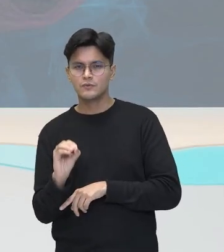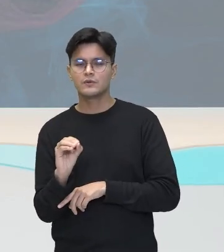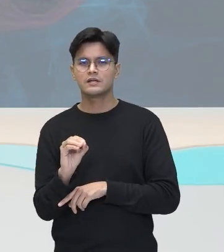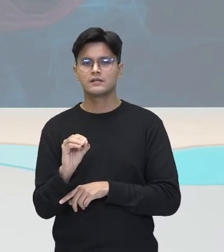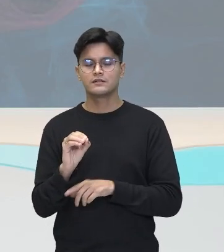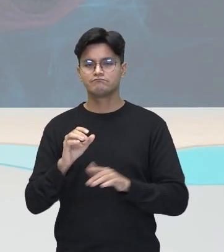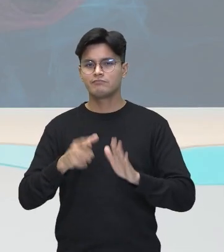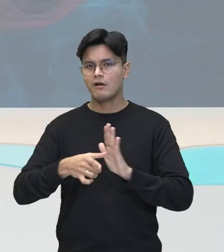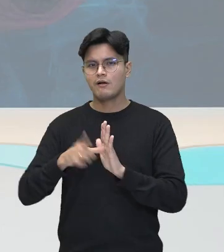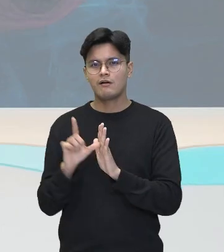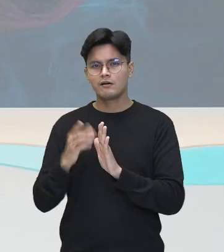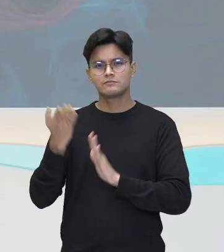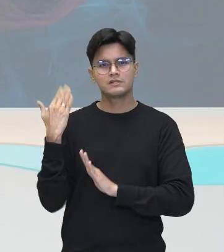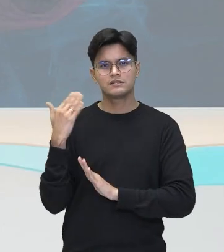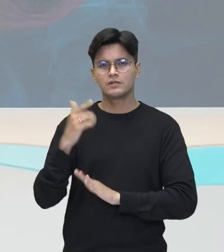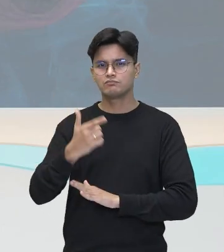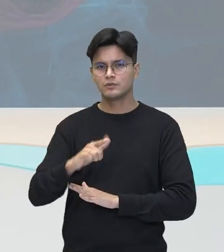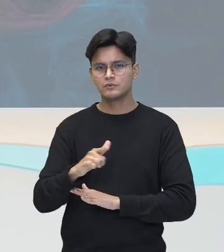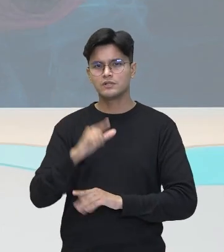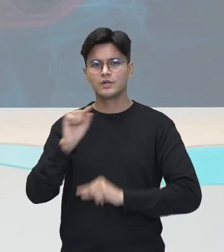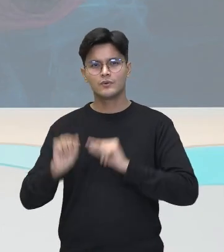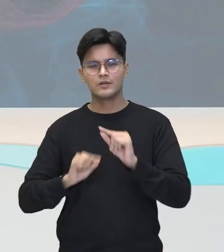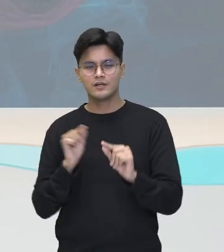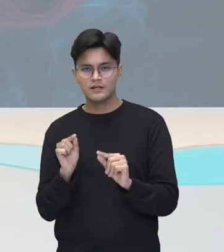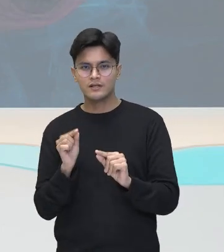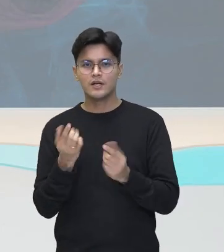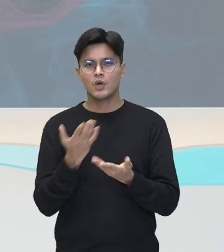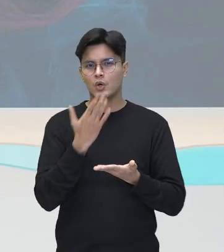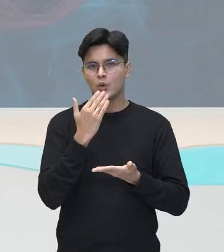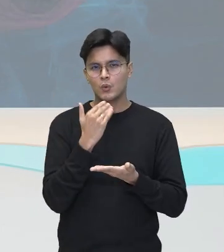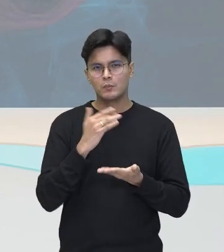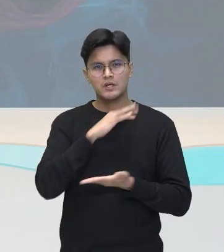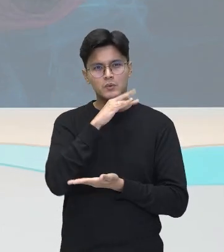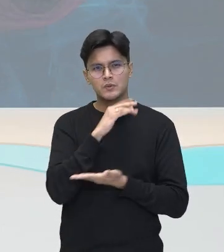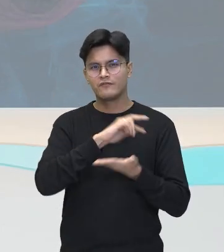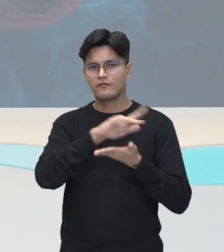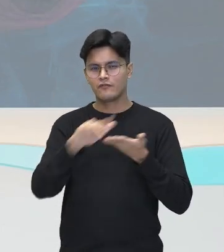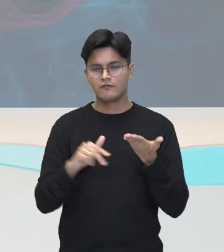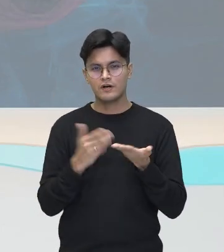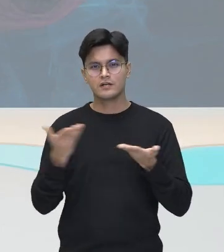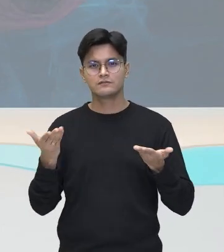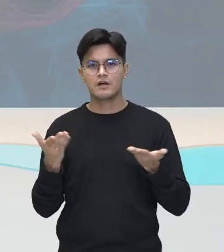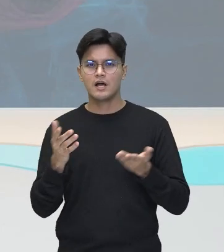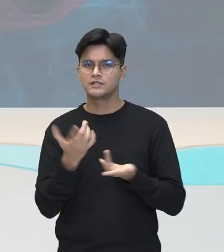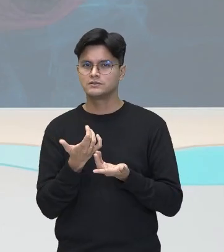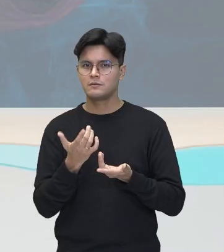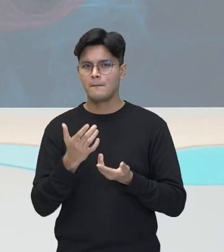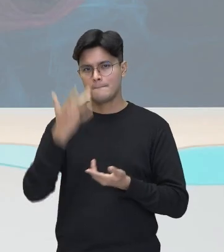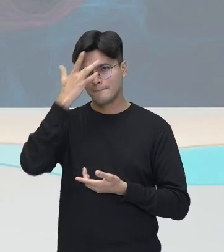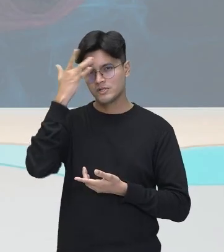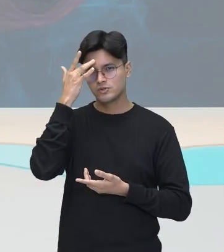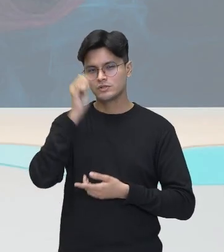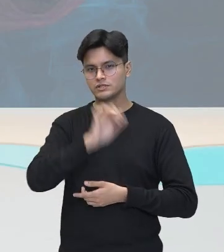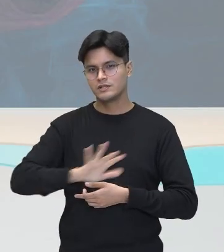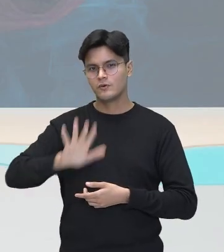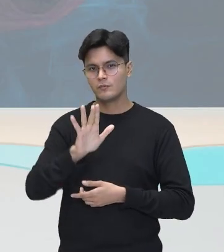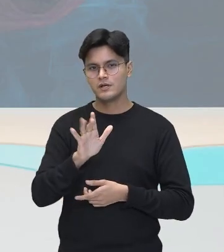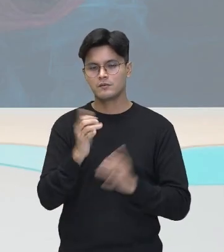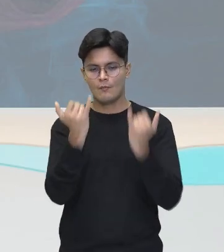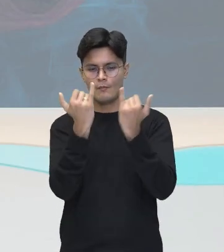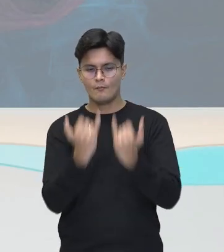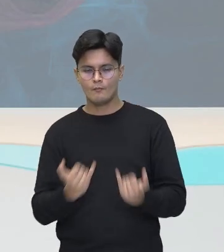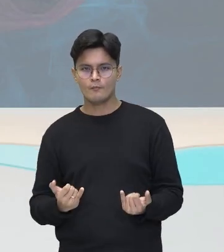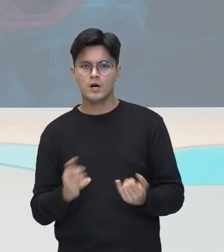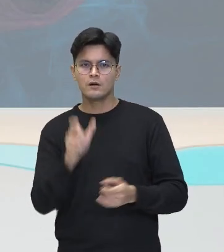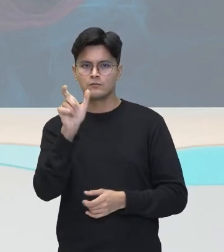todas bem vestidas, magras, o grau de obesidade em qualquer faixa de idade era muito pequeno, porque não tinha